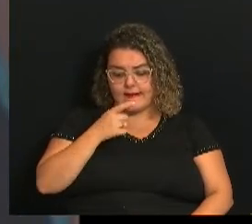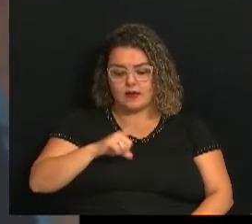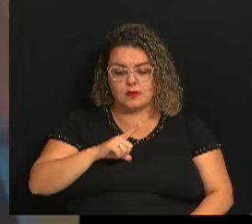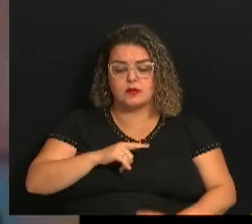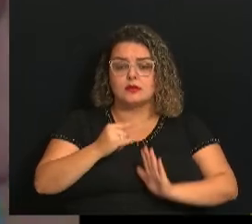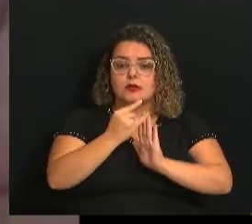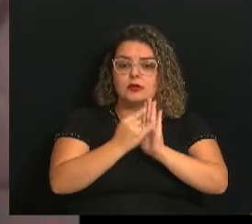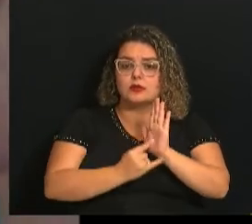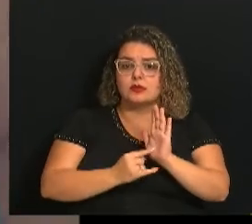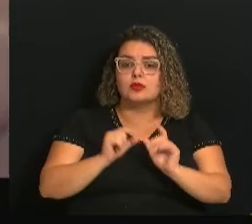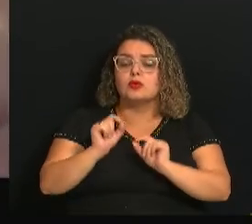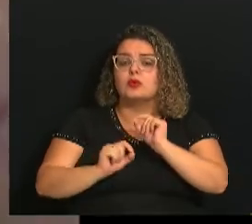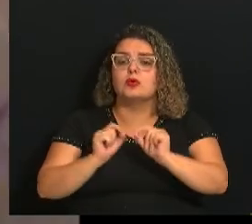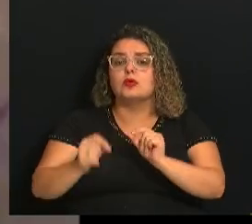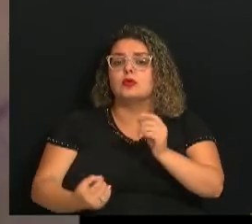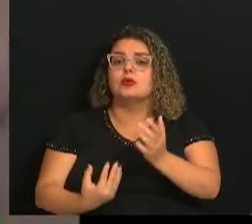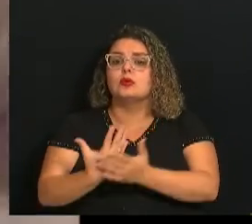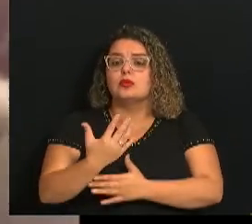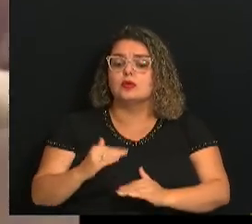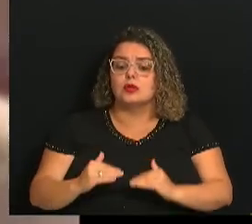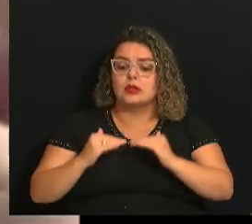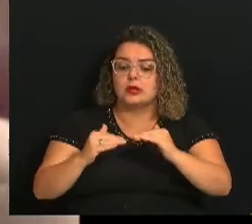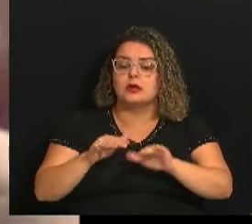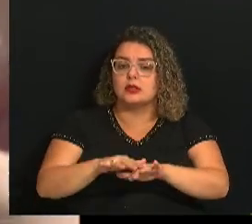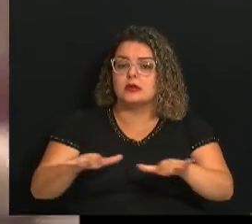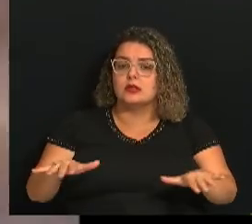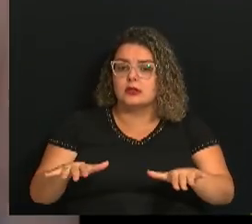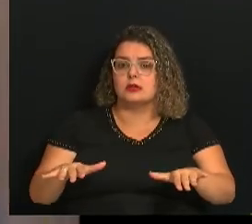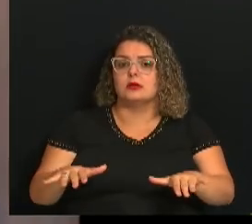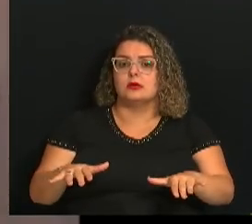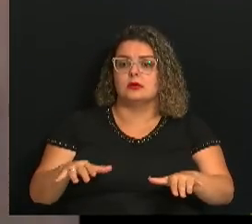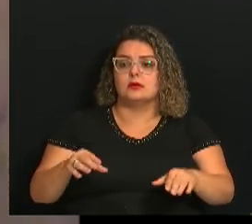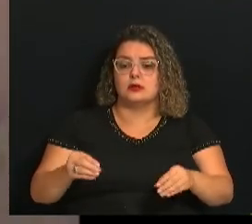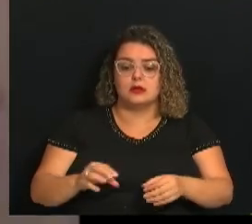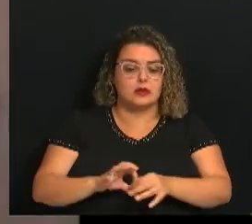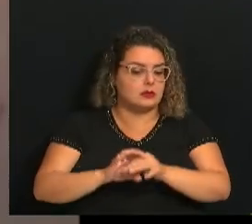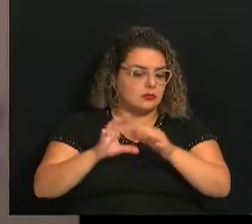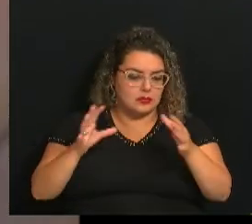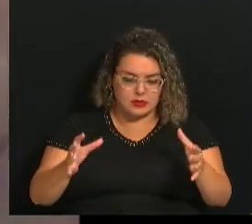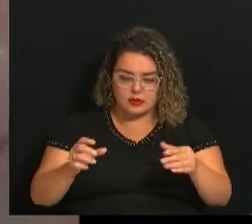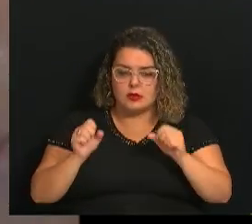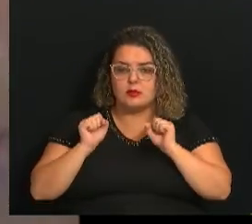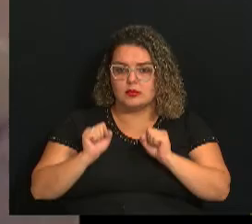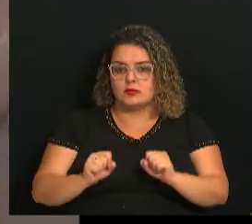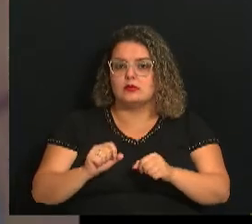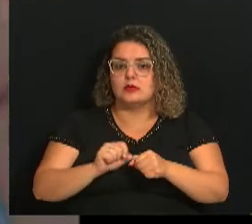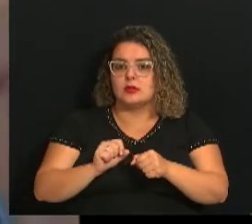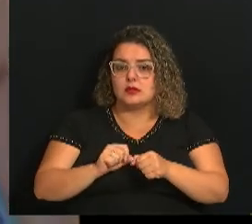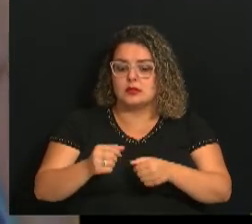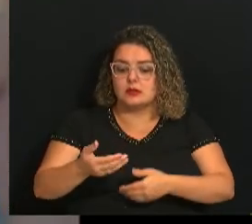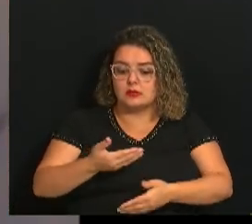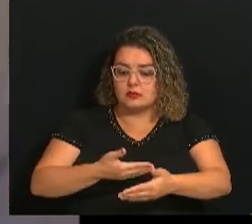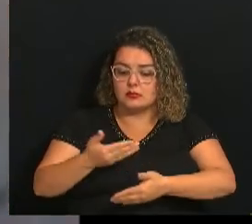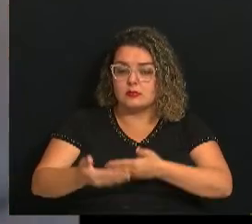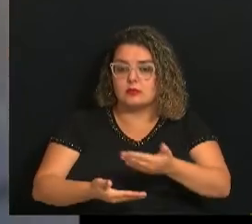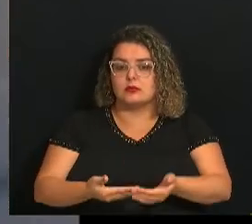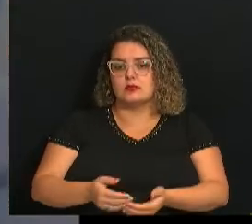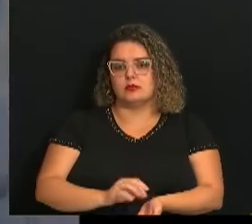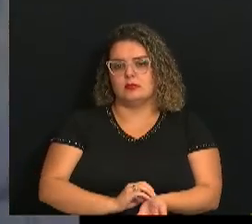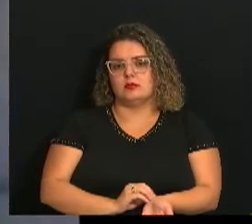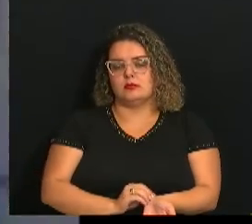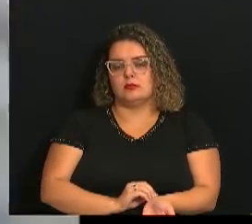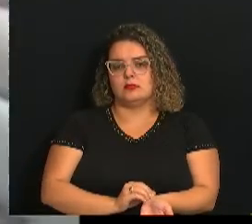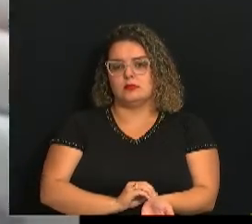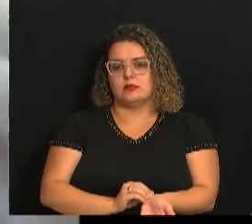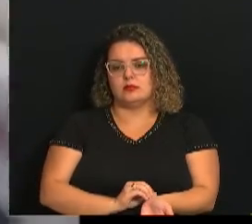foi produzido em cima daquele território que vai propiciar ela poder fazer alguma intervenção ou não. Do ponto de vista funcional, o